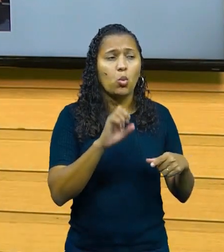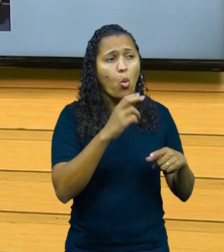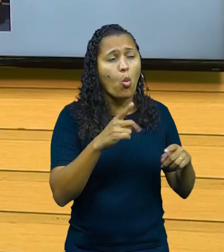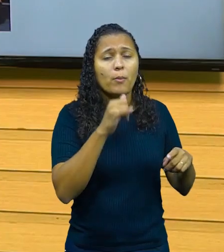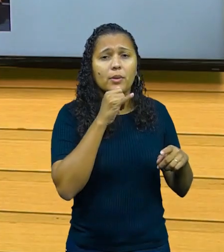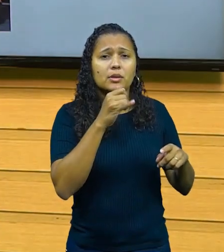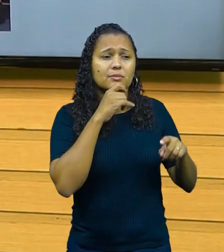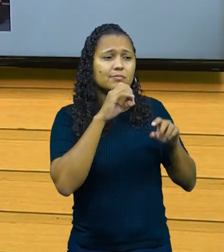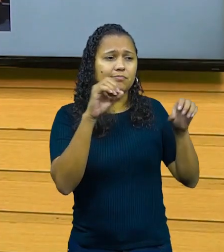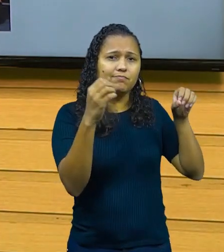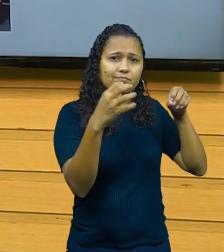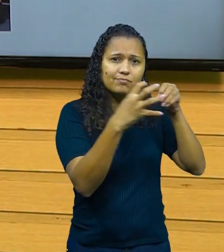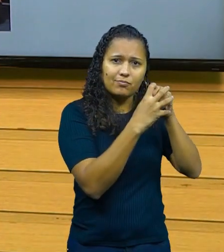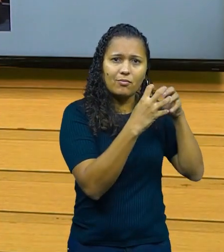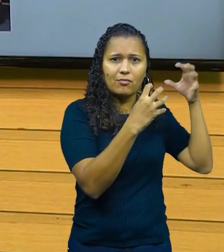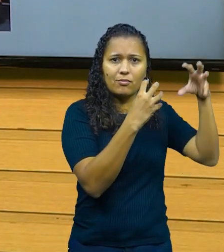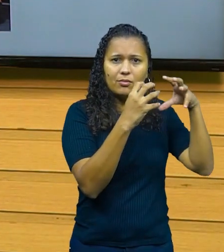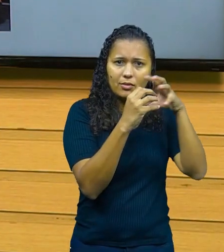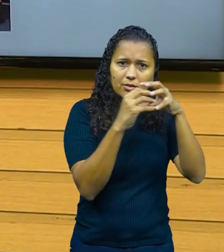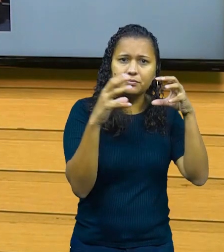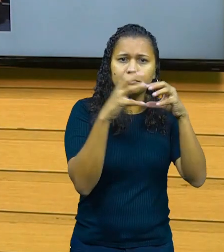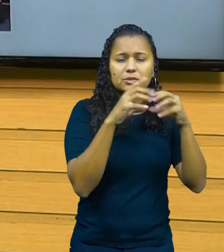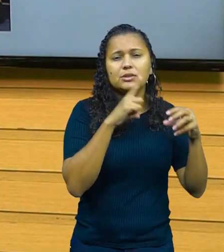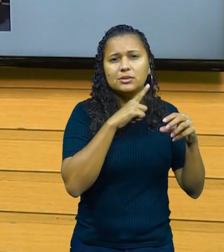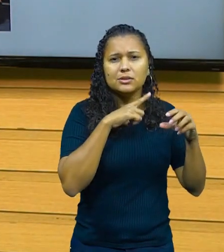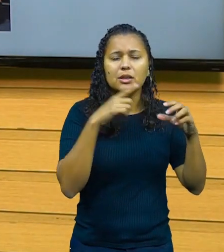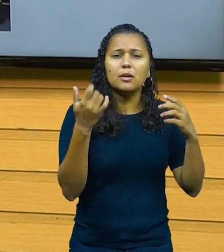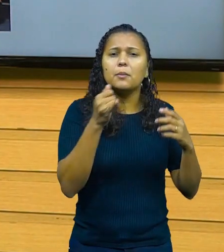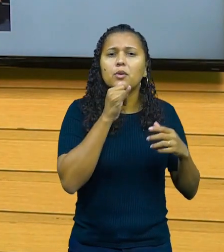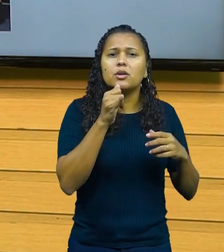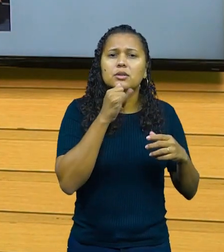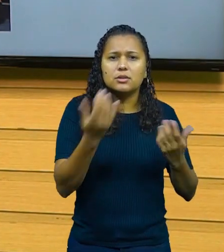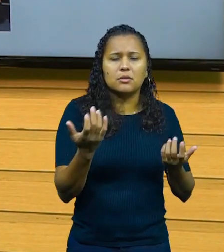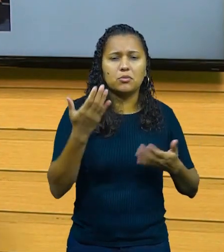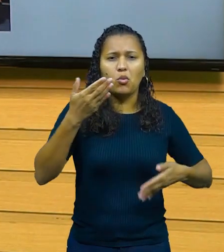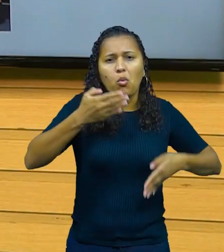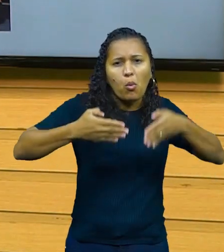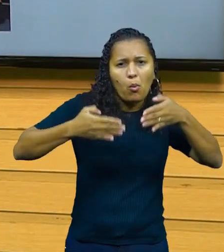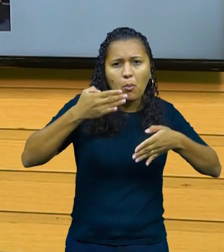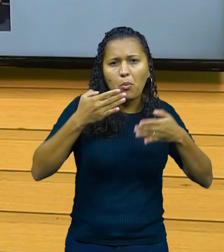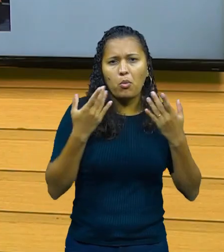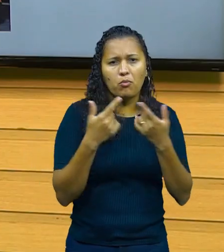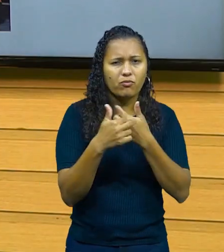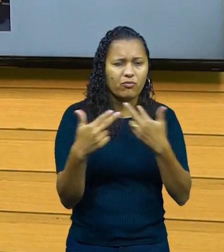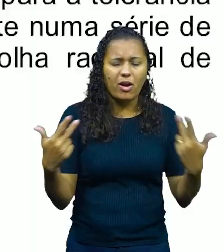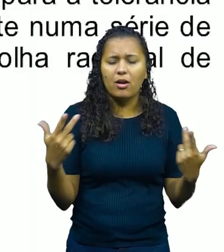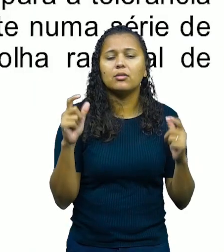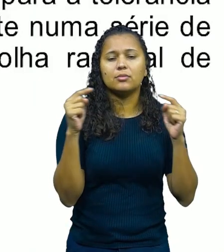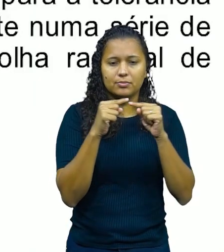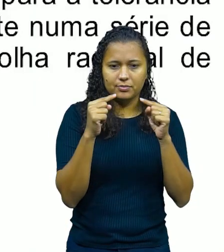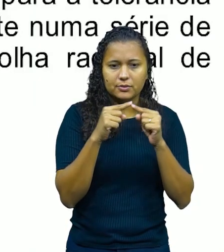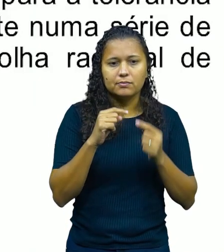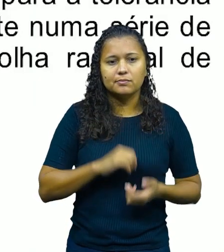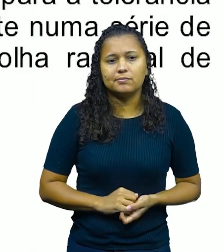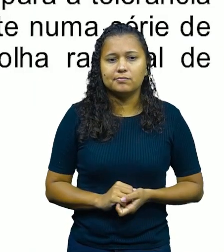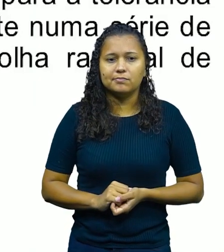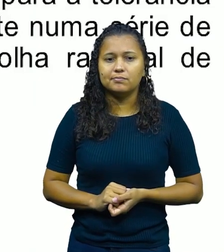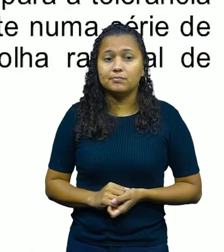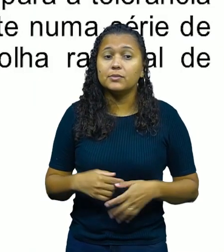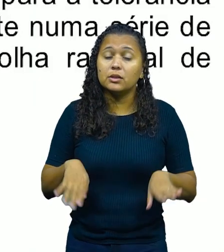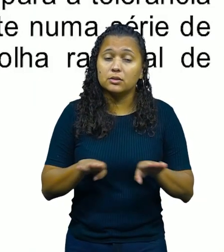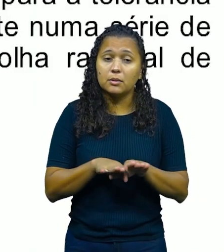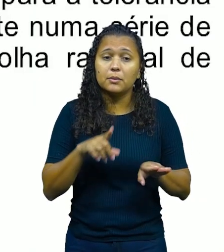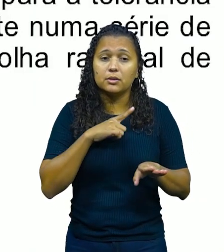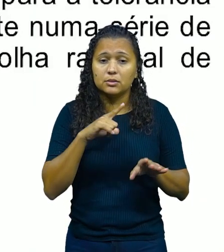conjunto de instrumentos, né? Quando a gente fala aí de empresas que tem esteiras, tem robôs, tudo isso daí se aplica. E aí a gente tem